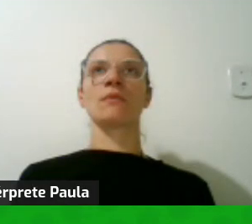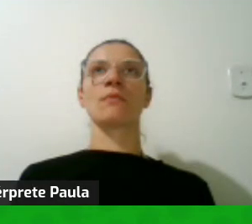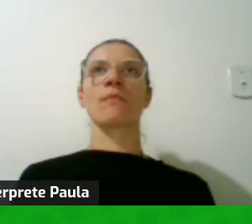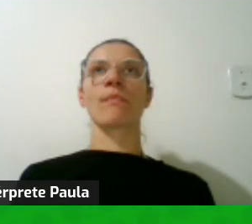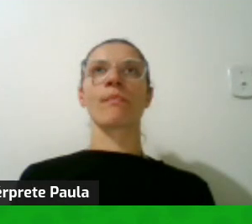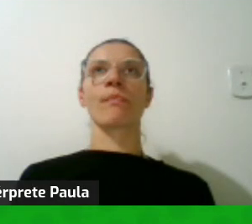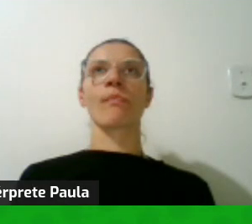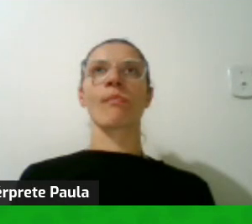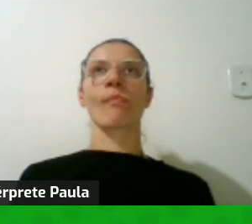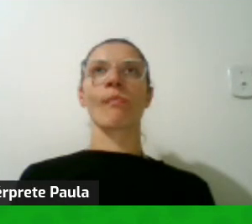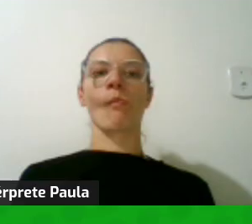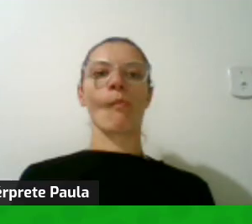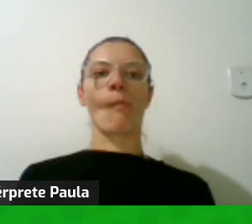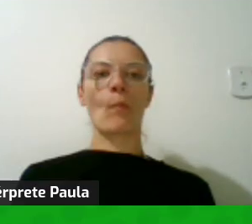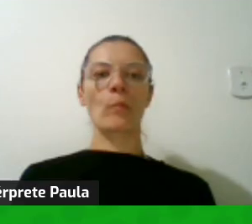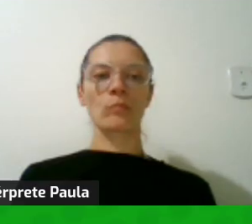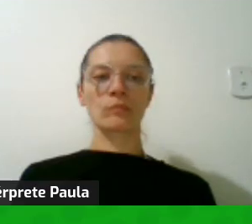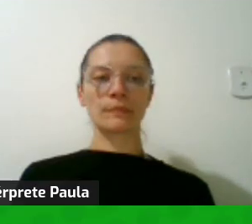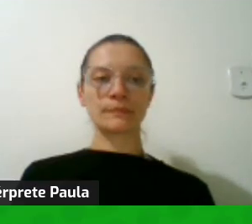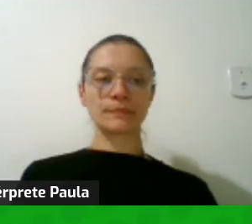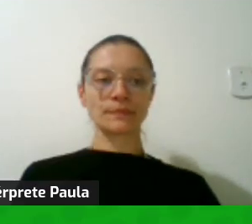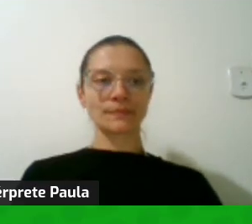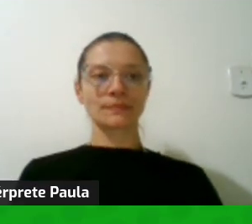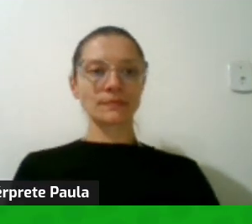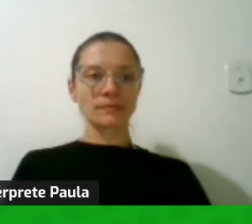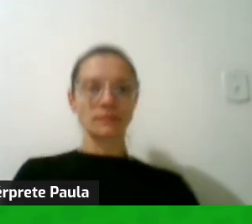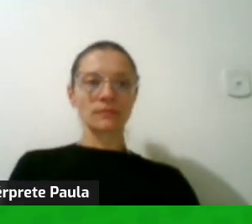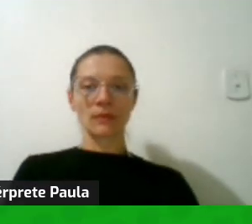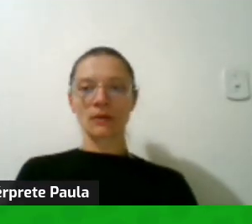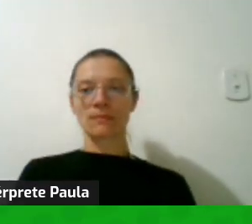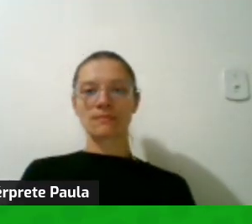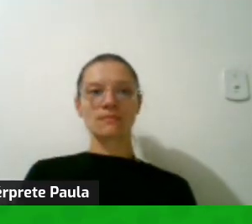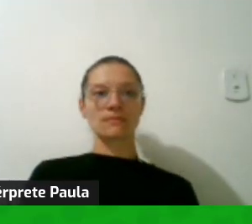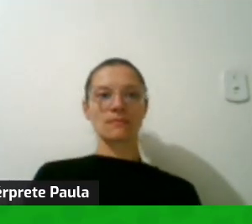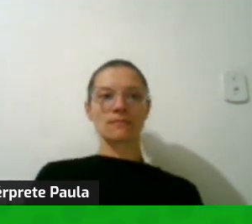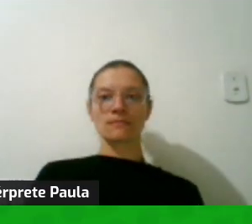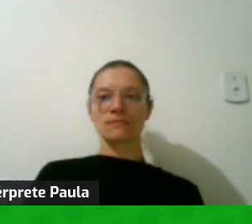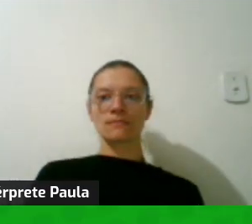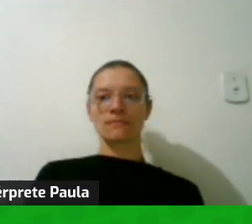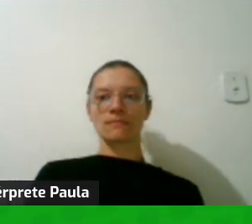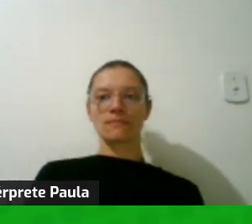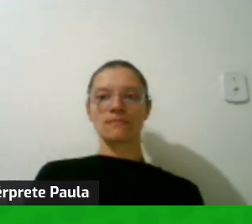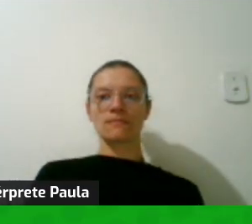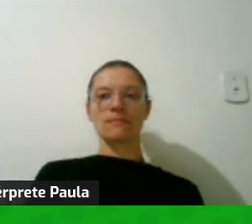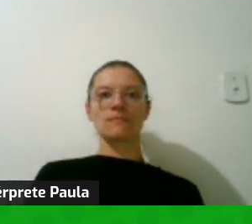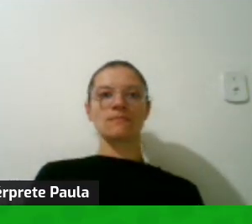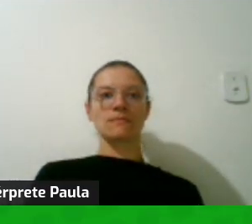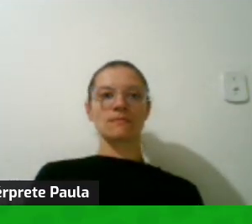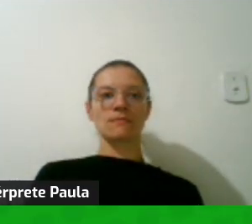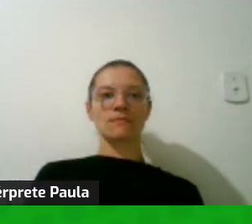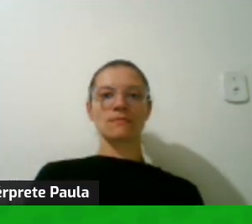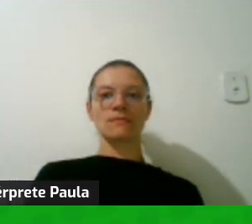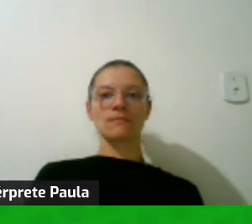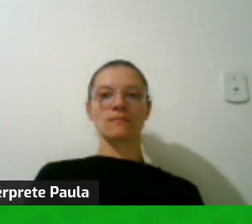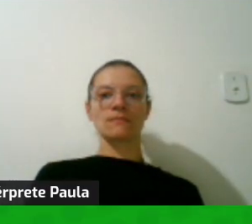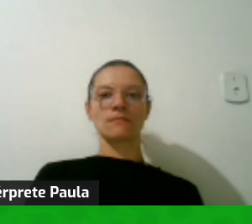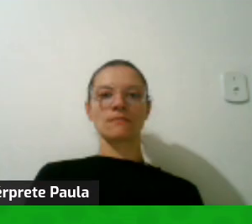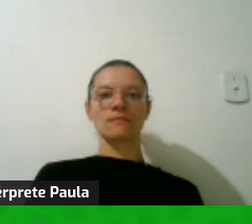Tá, deixa eu só pegar ela aqui, que eu fechei ela junto com o nosso primeiro PDF.